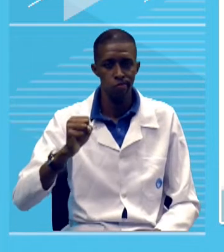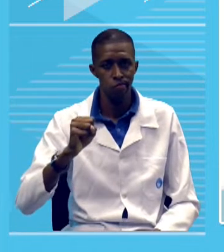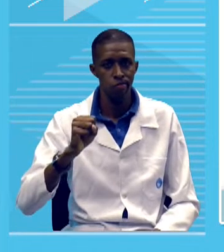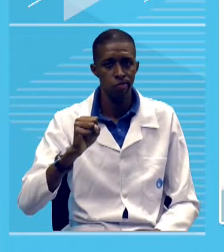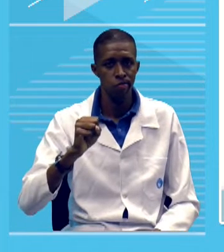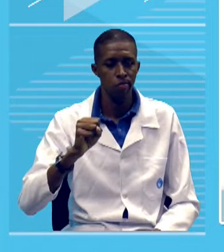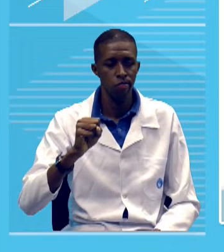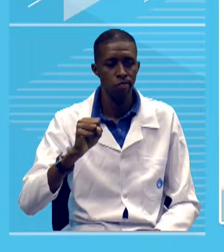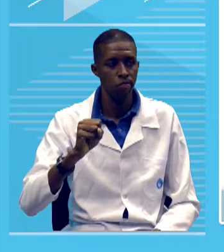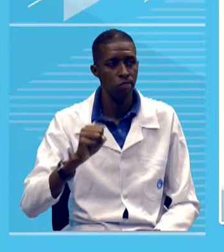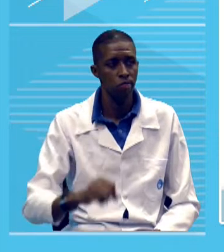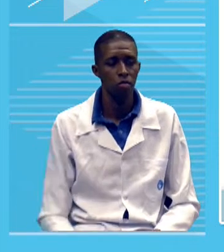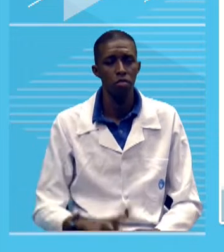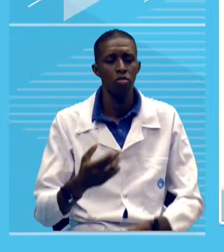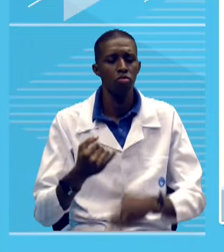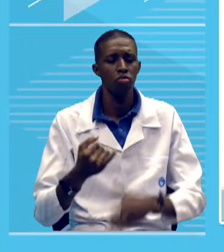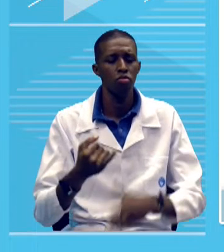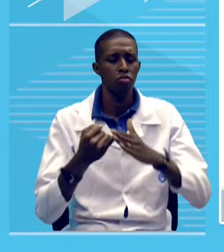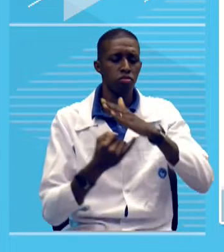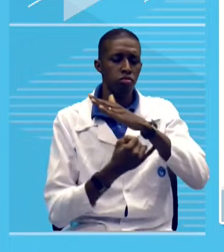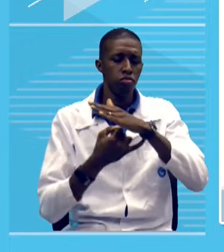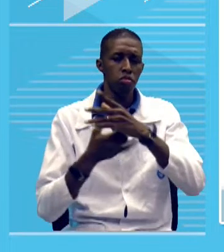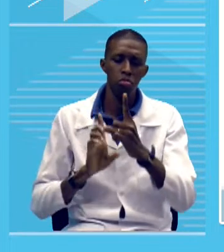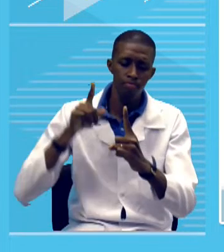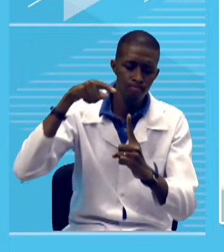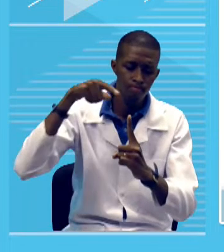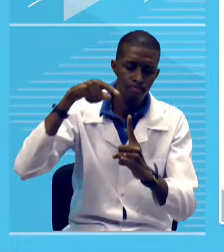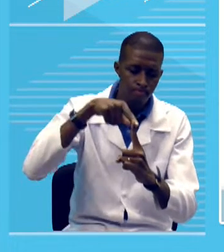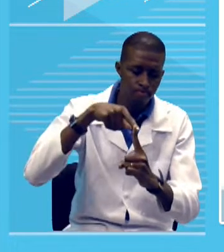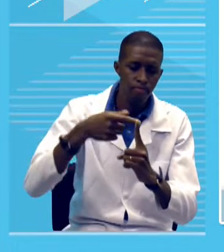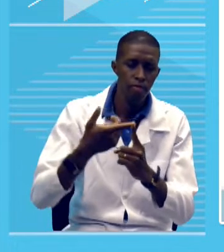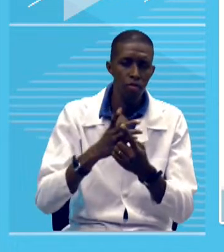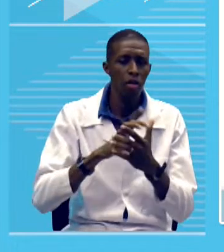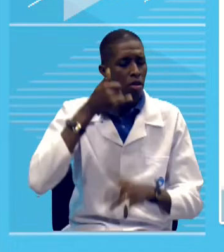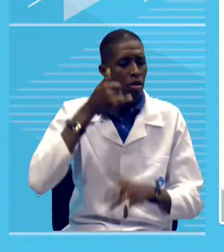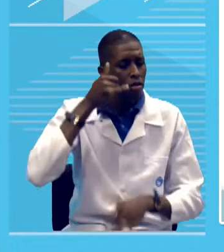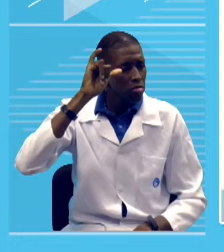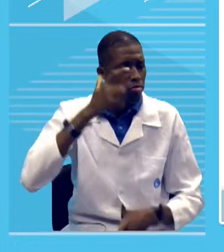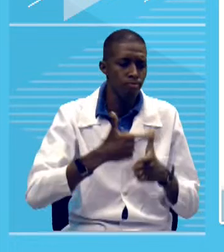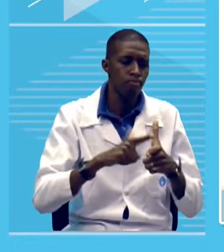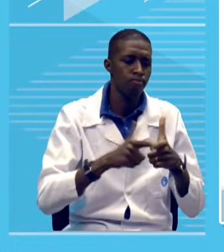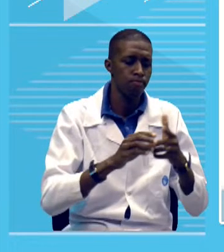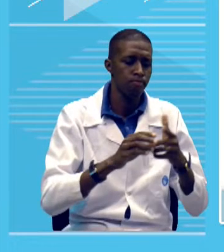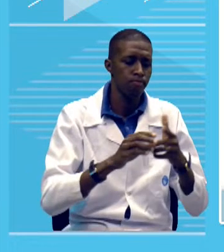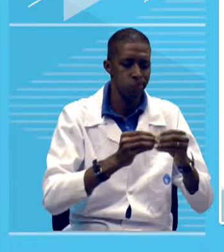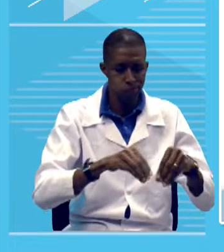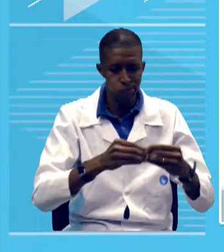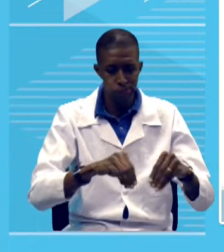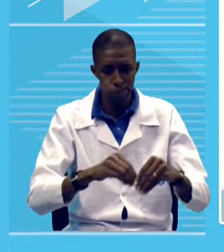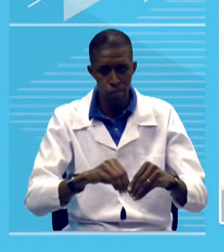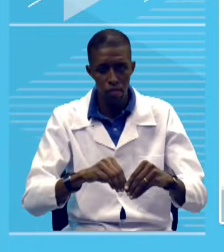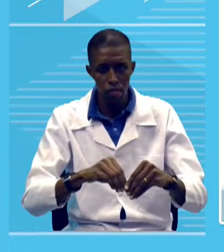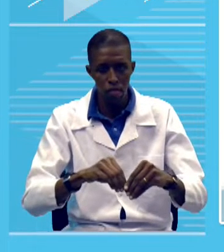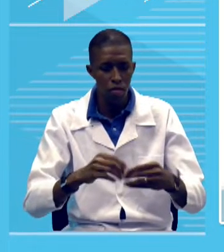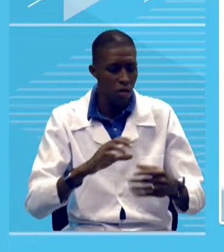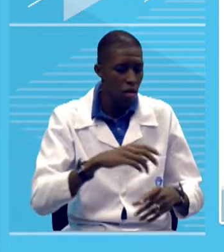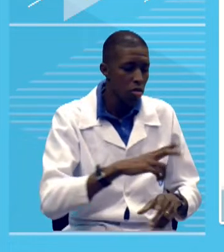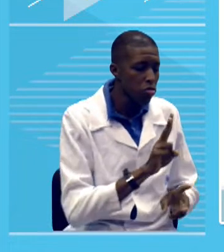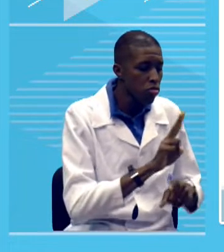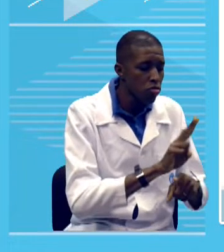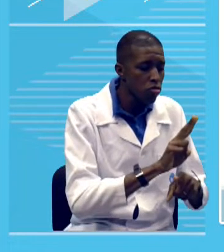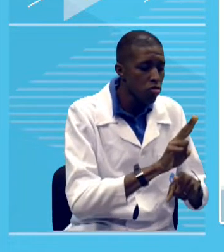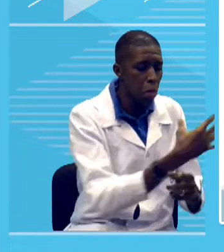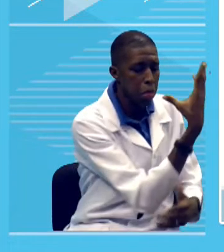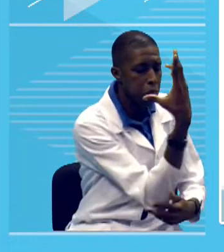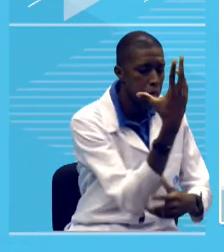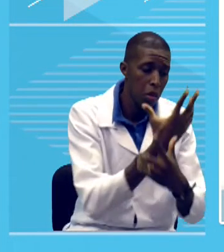o que é que esse programa busca centrais e reduzir os riscos ambientais e conservar o meio natural show de